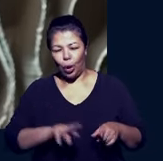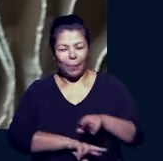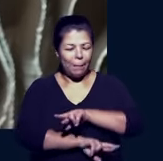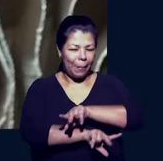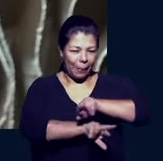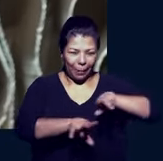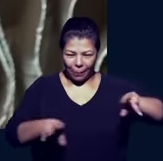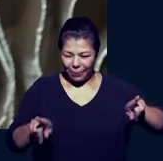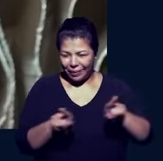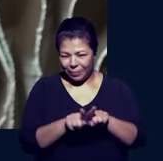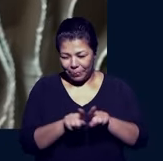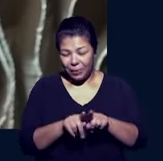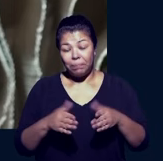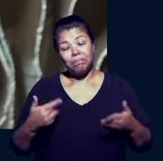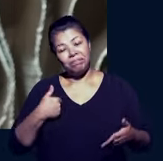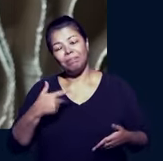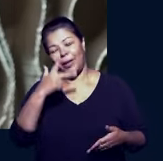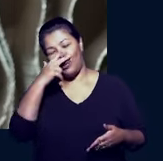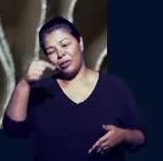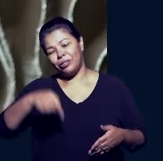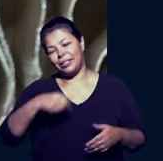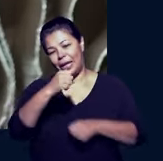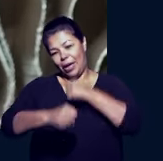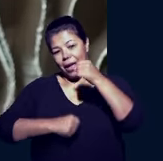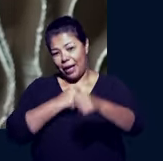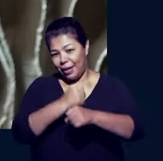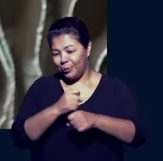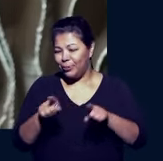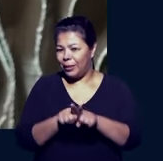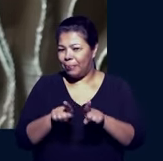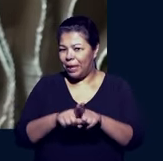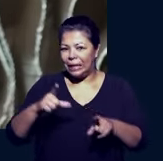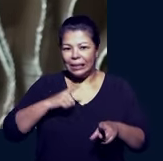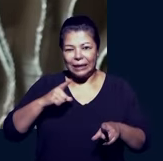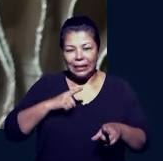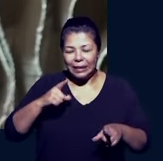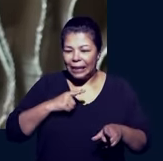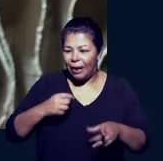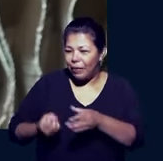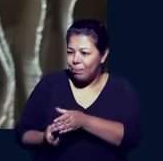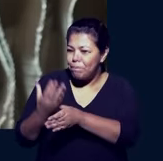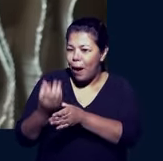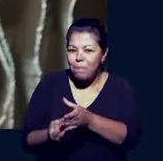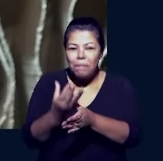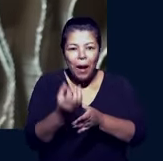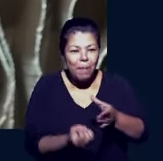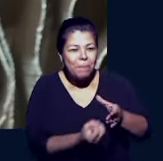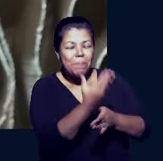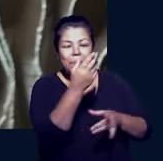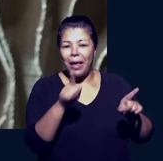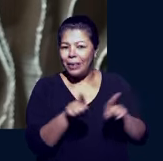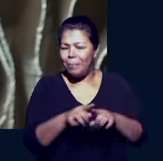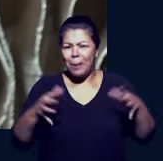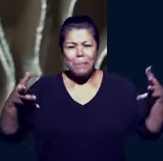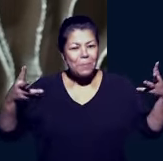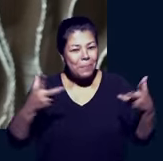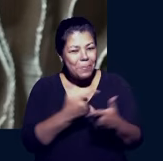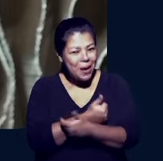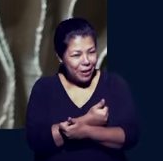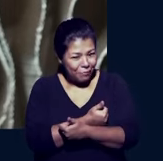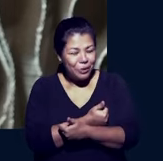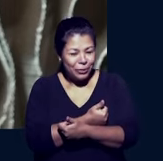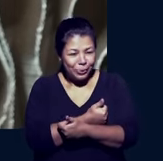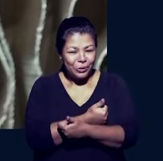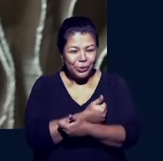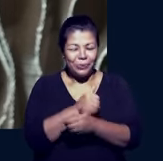fantástica acho que todo mundo viu aí pilha de grão eh falta Armazém falta Armazém né mas não é só isso né